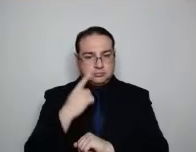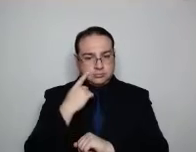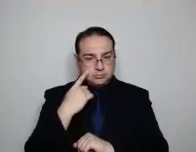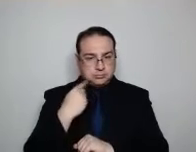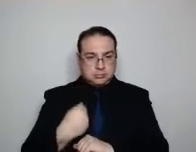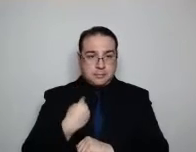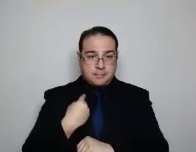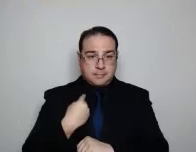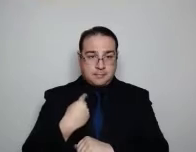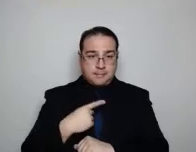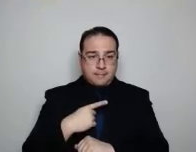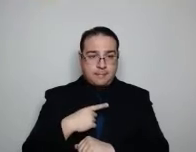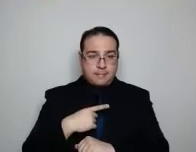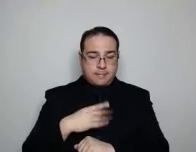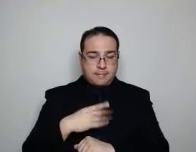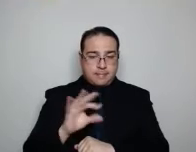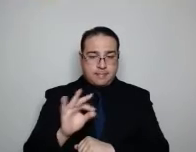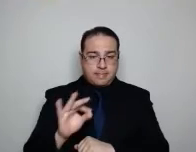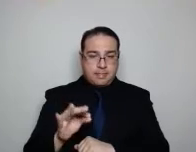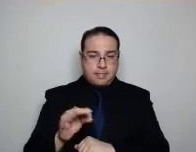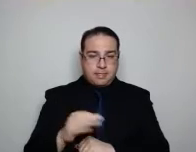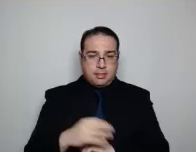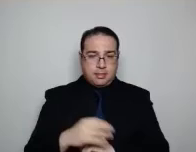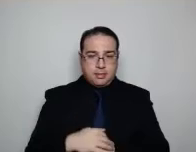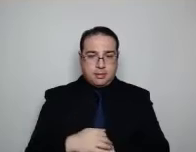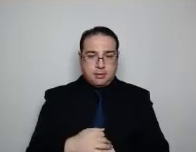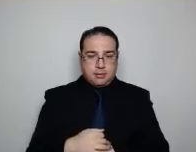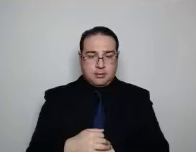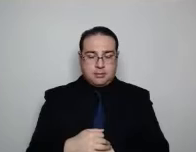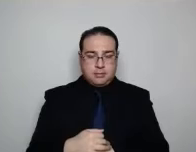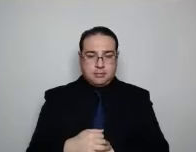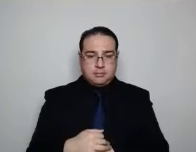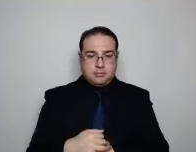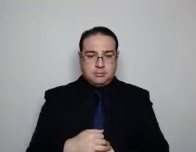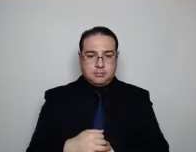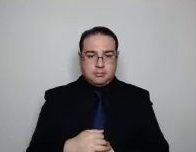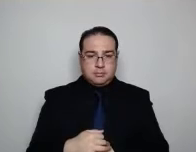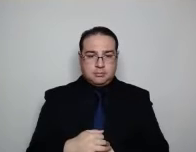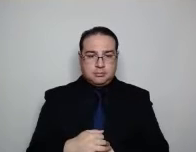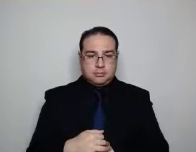Ele já está na sala. Está na sala? Como se chama, doutor?